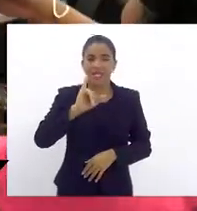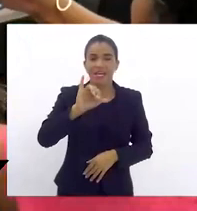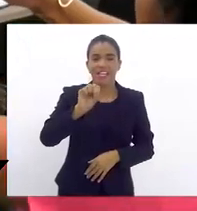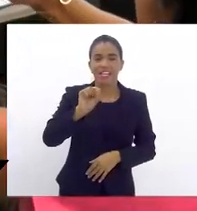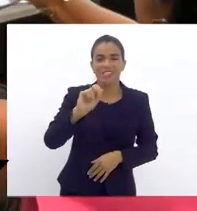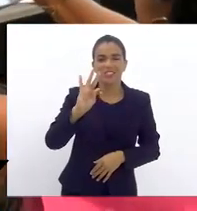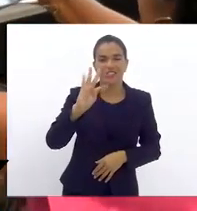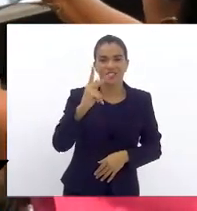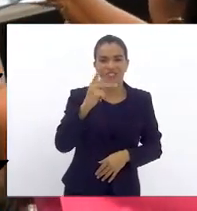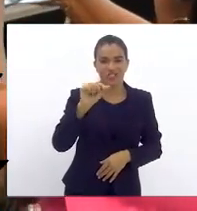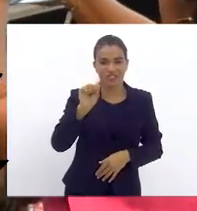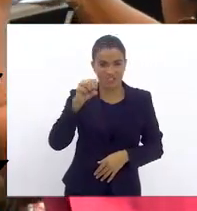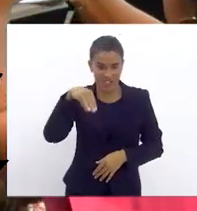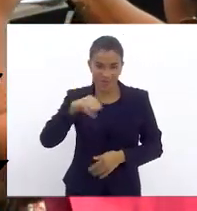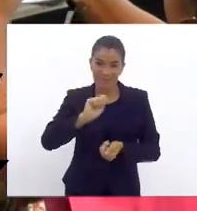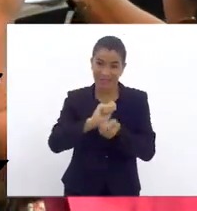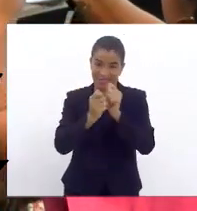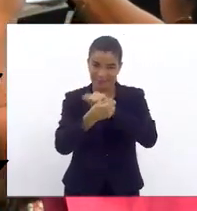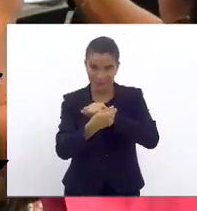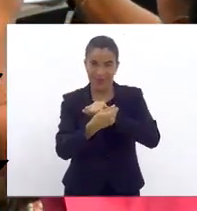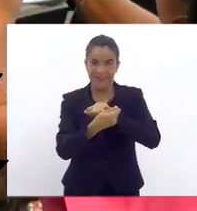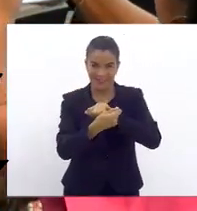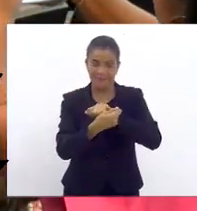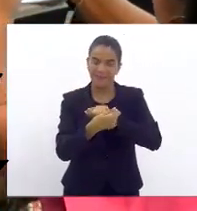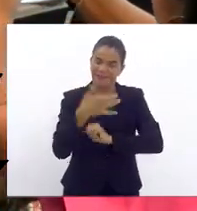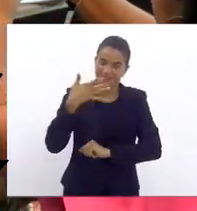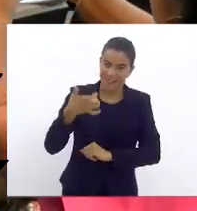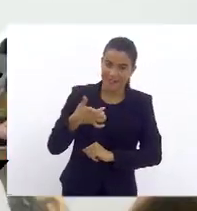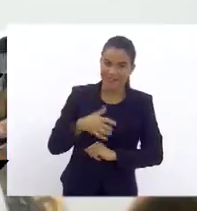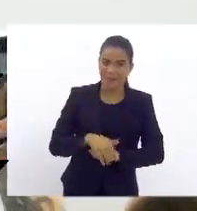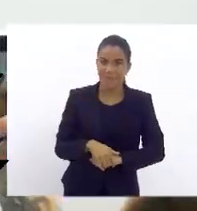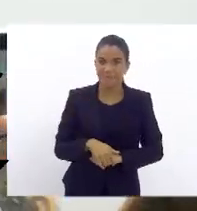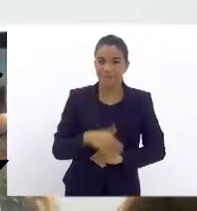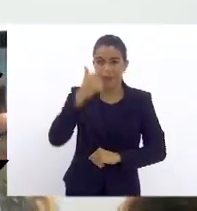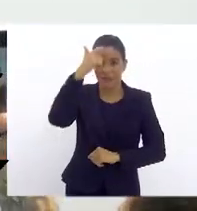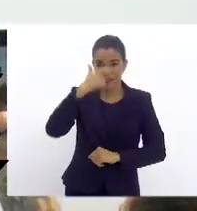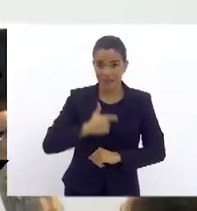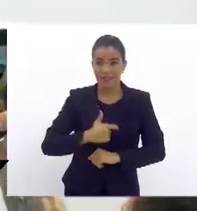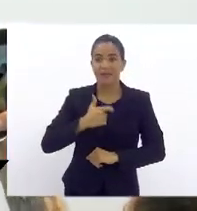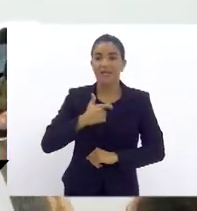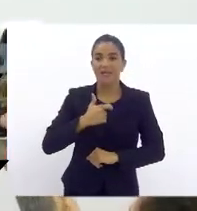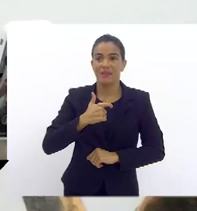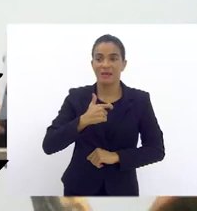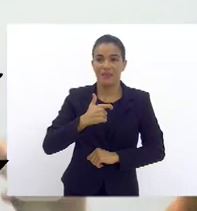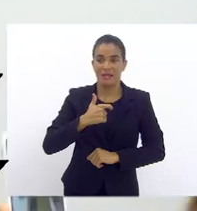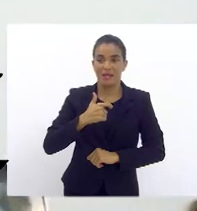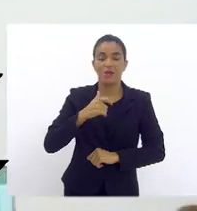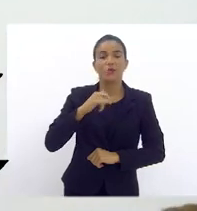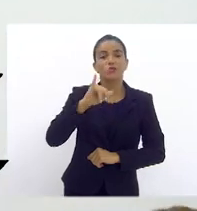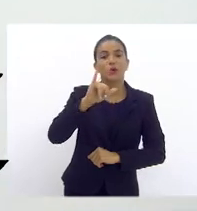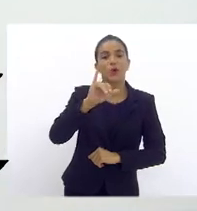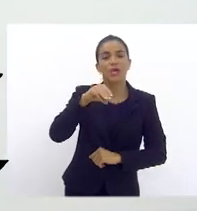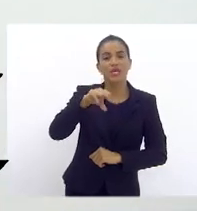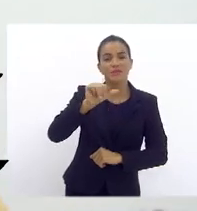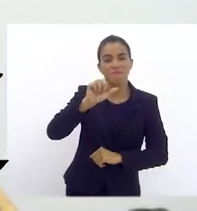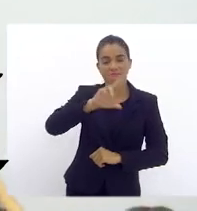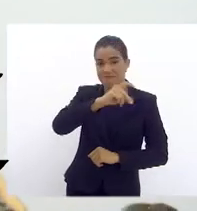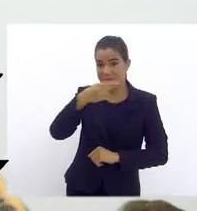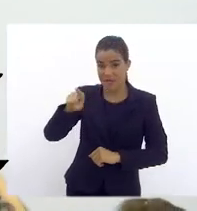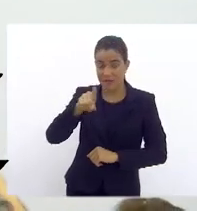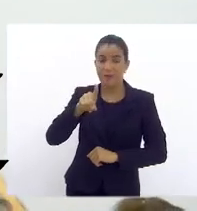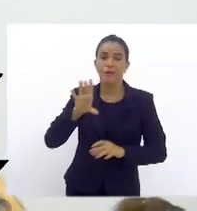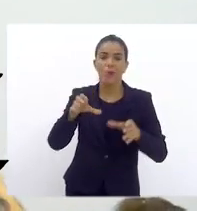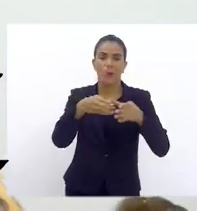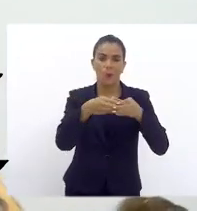forma mais adaptada né mas fácil eu sou imã que eu líder religioso da comunidade